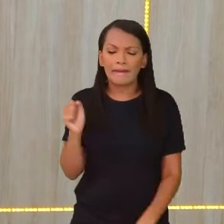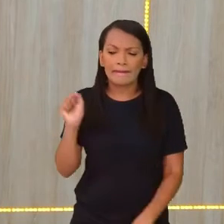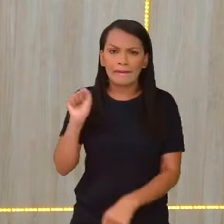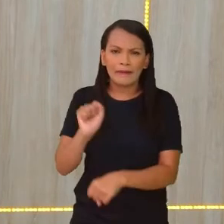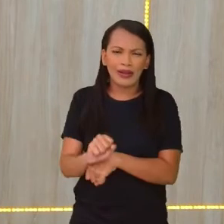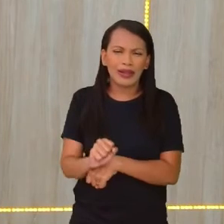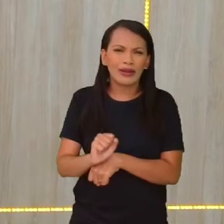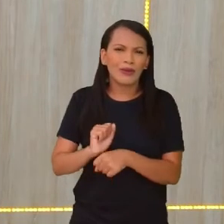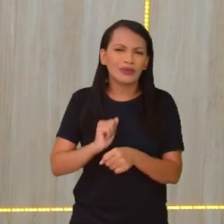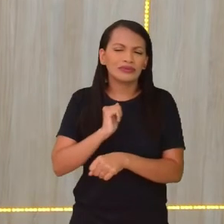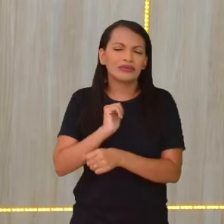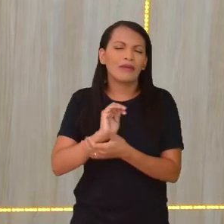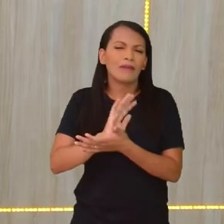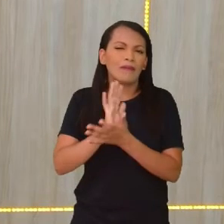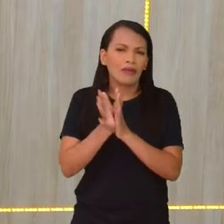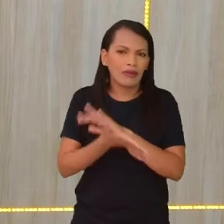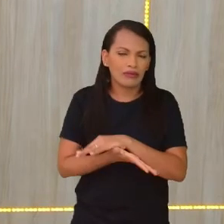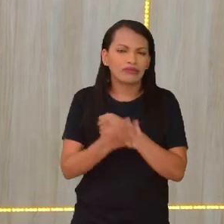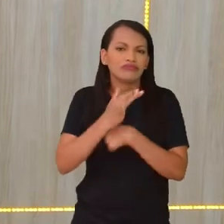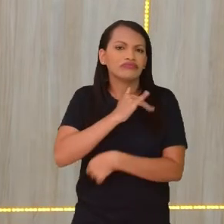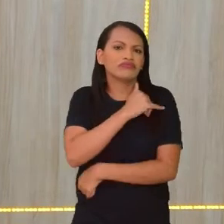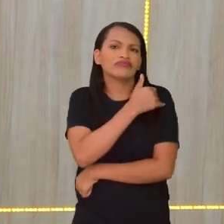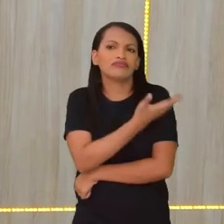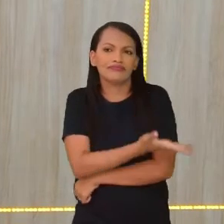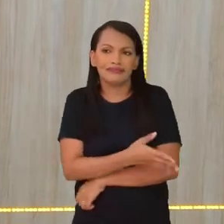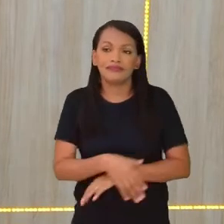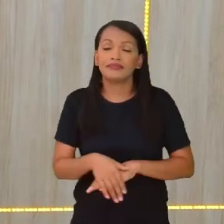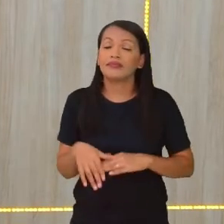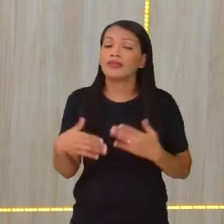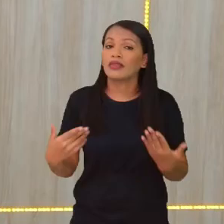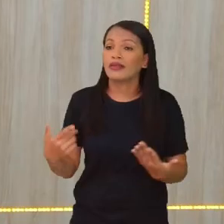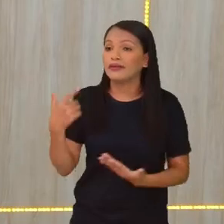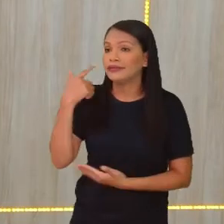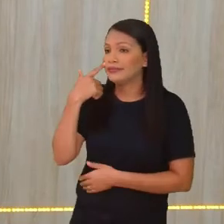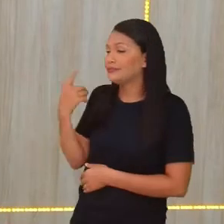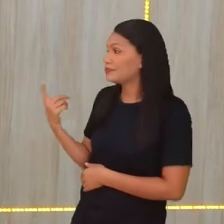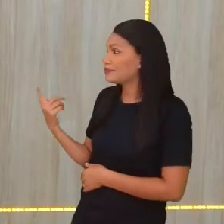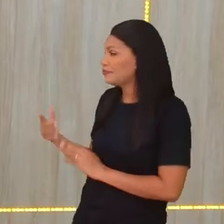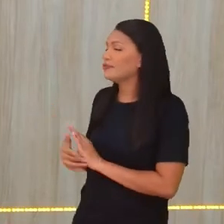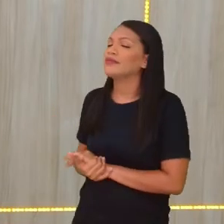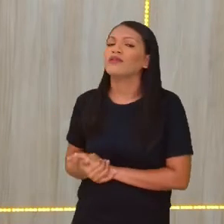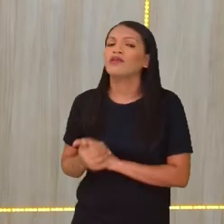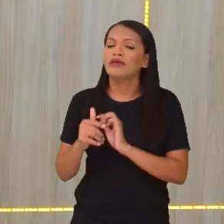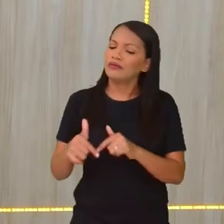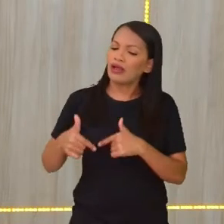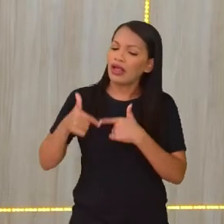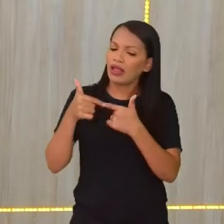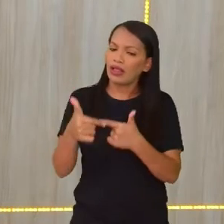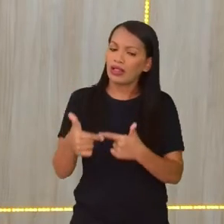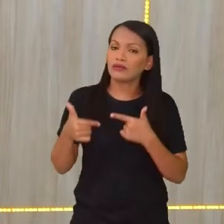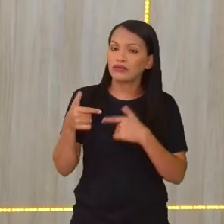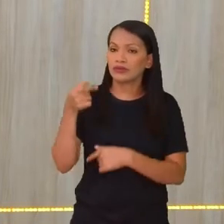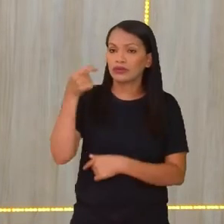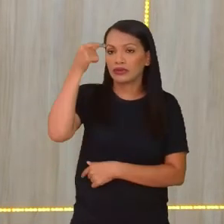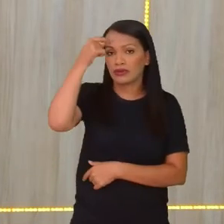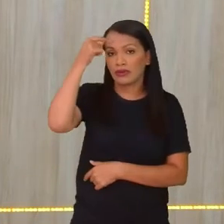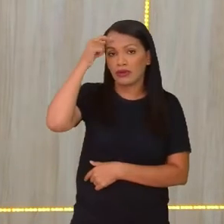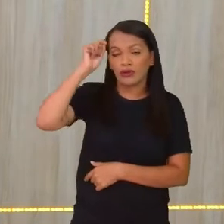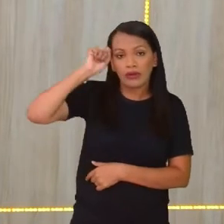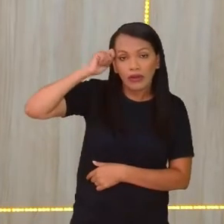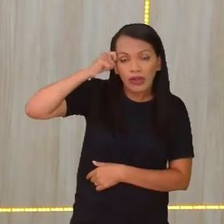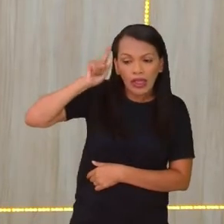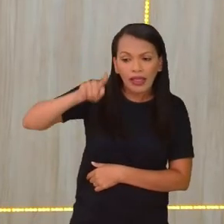papel muito importante nessa questão da luta aí, né, pela consciência negra, né? Então